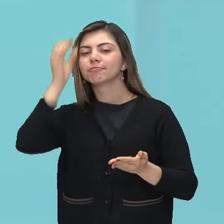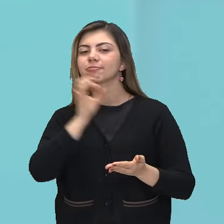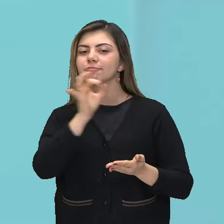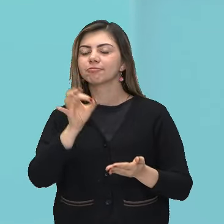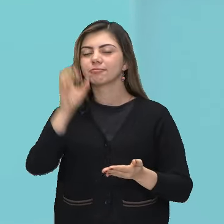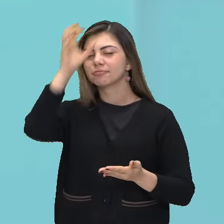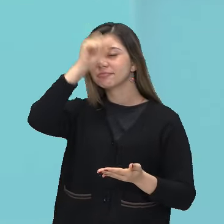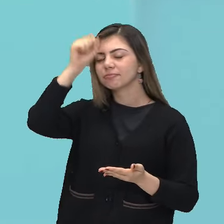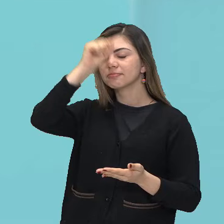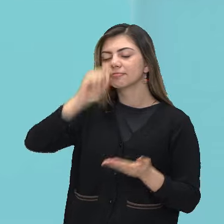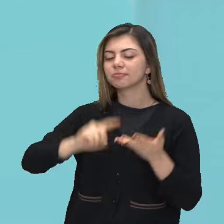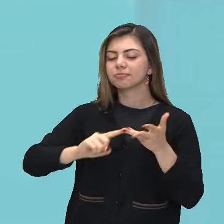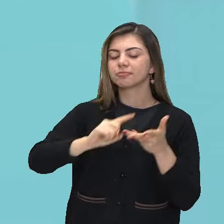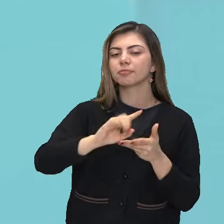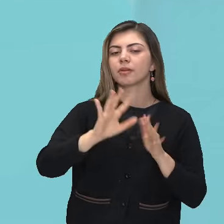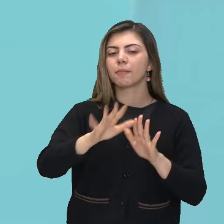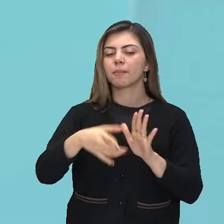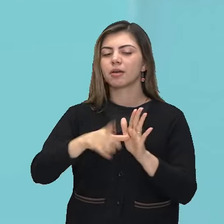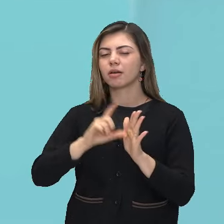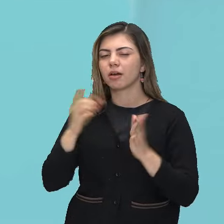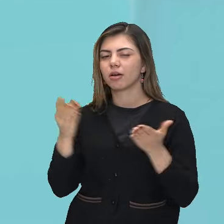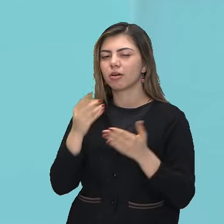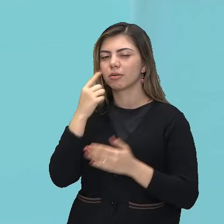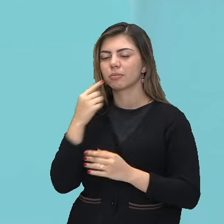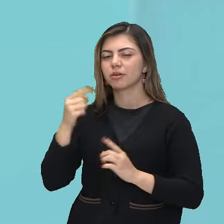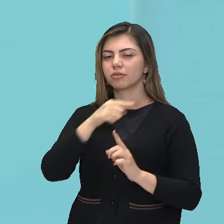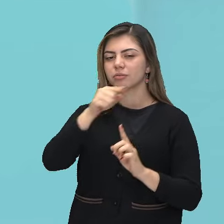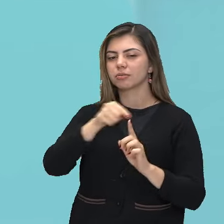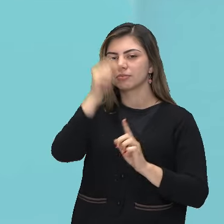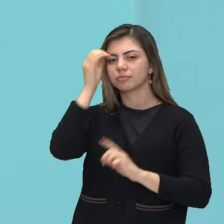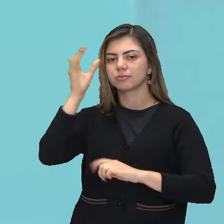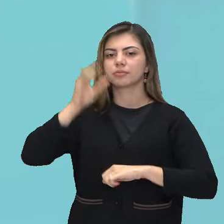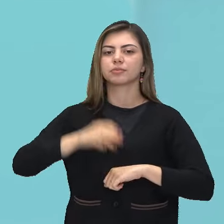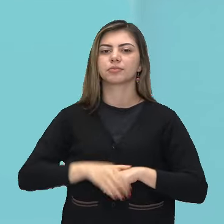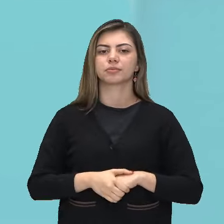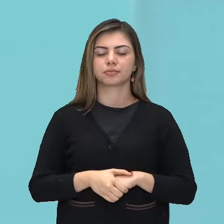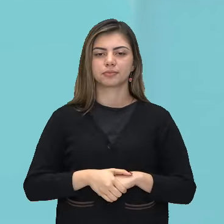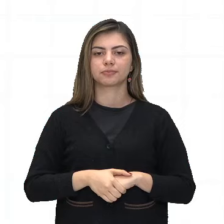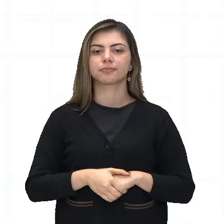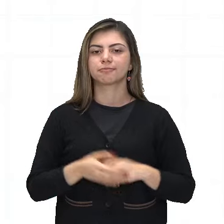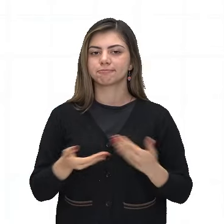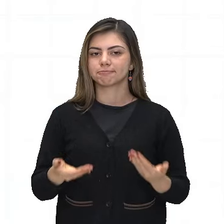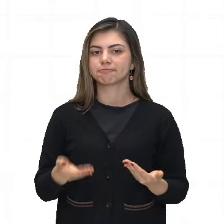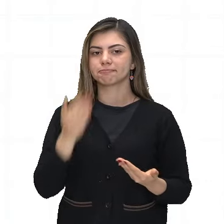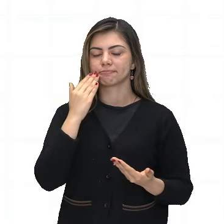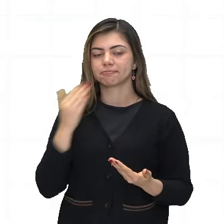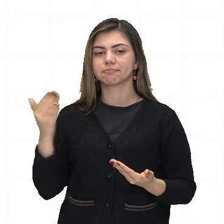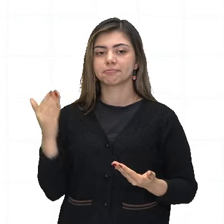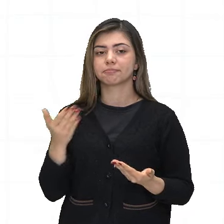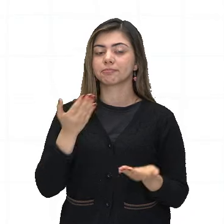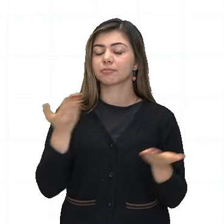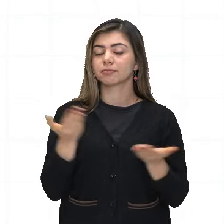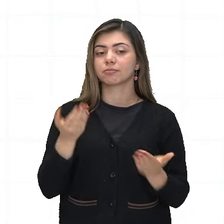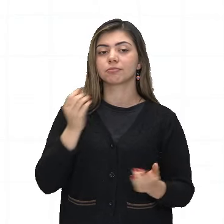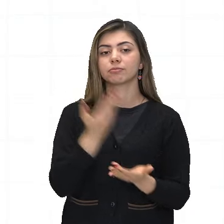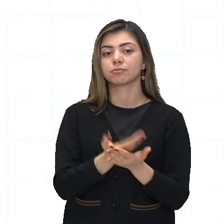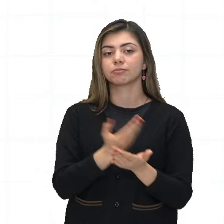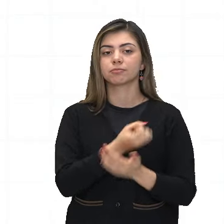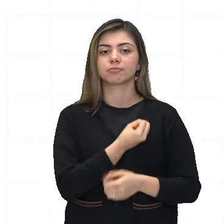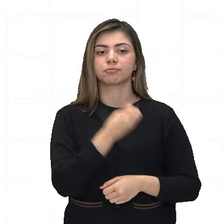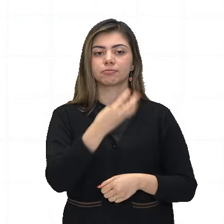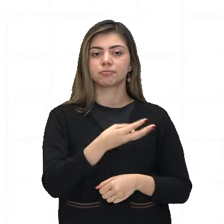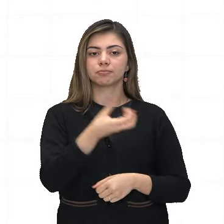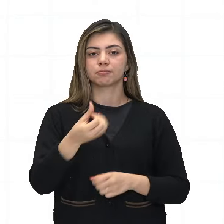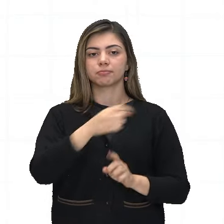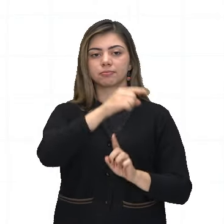coisa antes da gente ir pra nossa aula Bora dar uma olhadinha no nosso objeto de conhecimento e no nosso detalhamento então estamos aí na aula